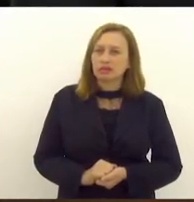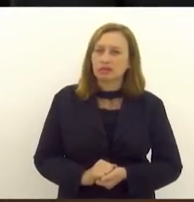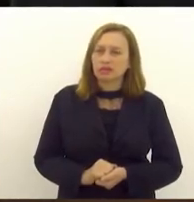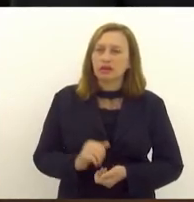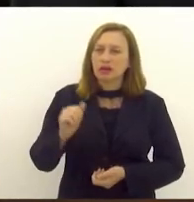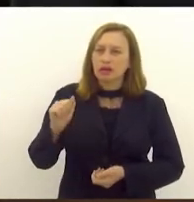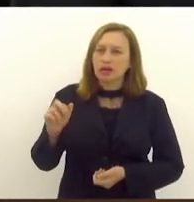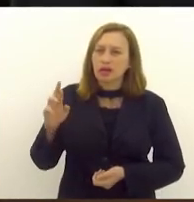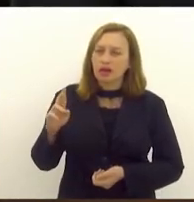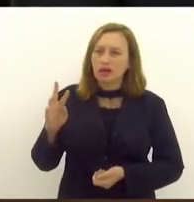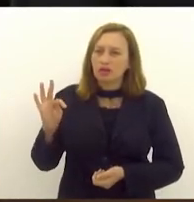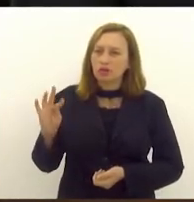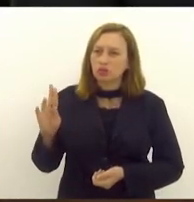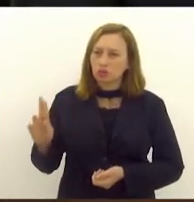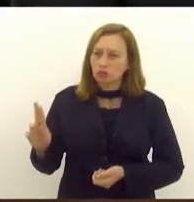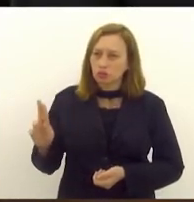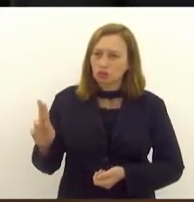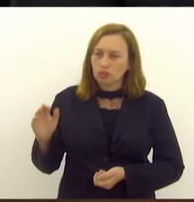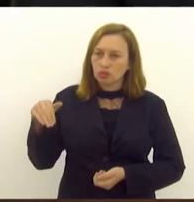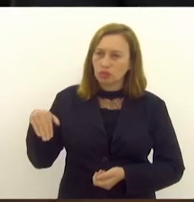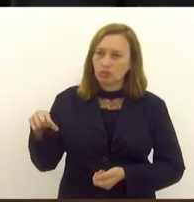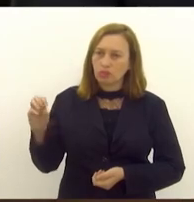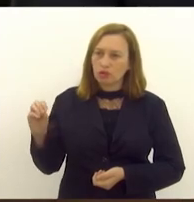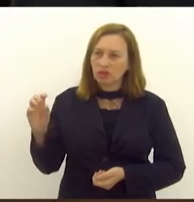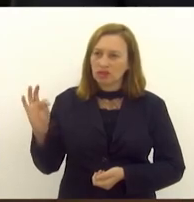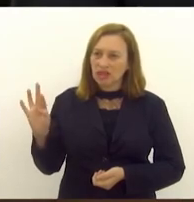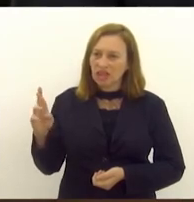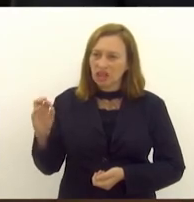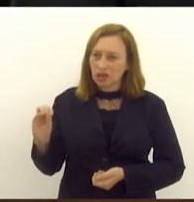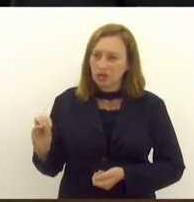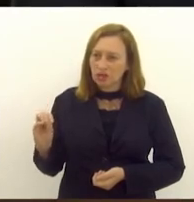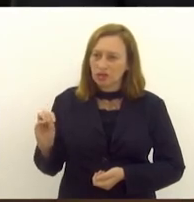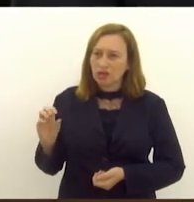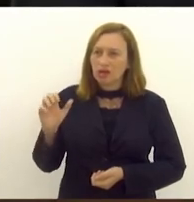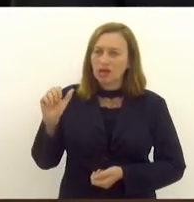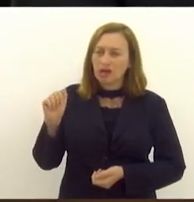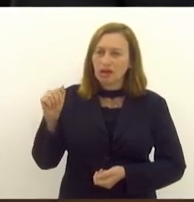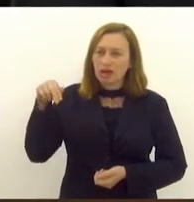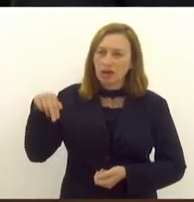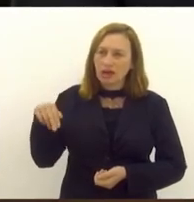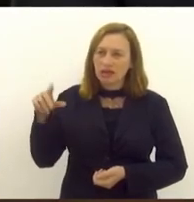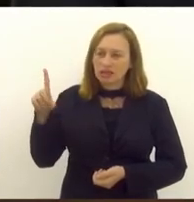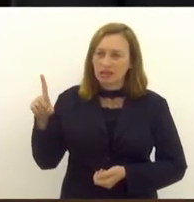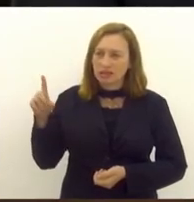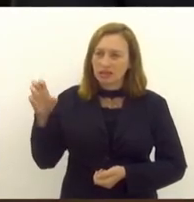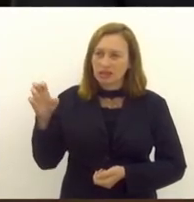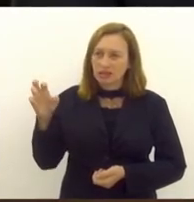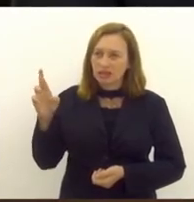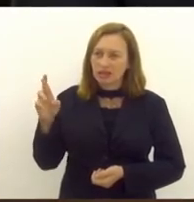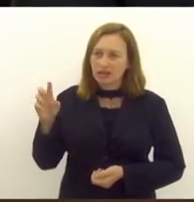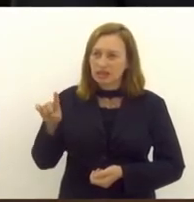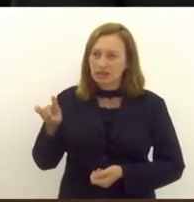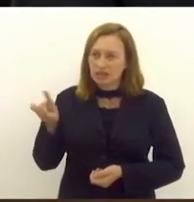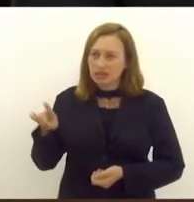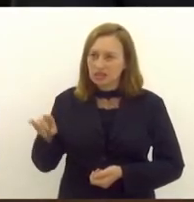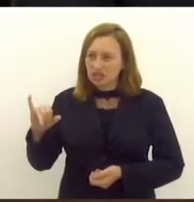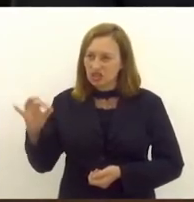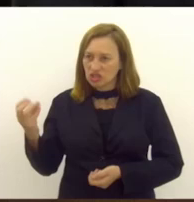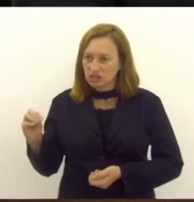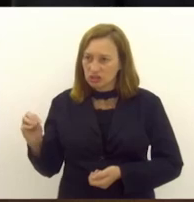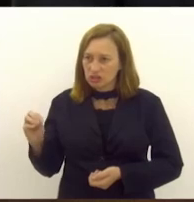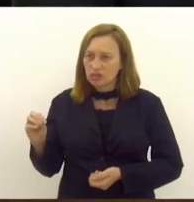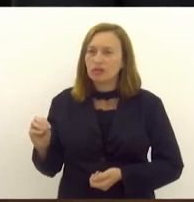Arthur Monteiro André Siciliano Andrézinho Siciliano Vinícius